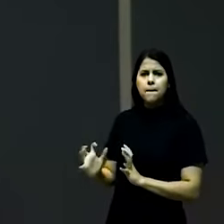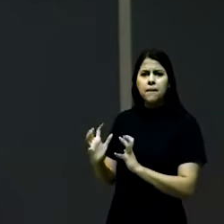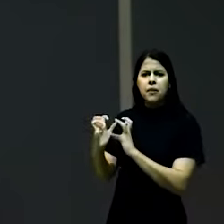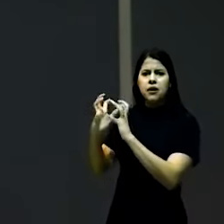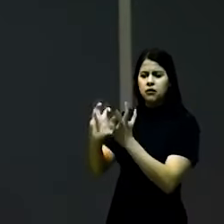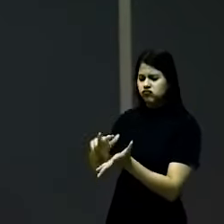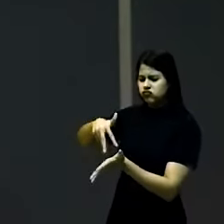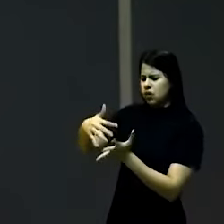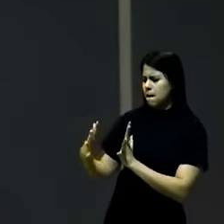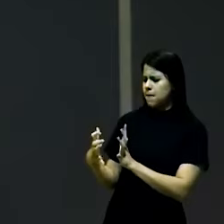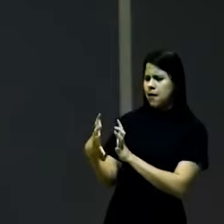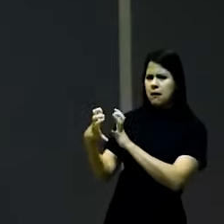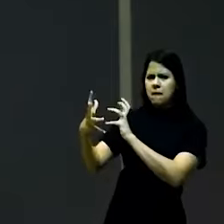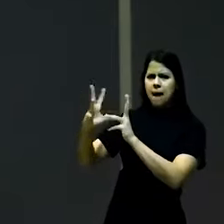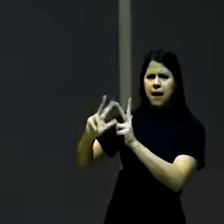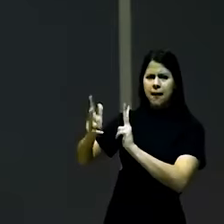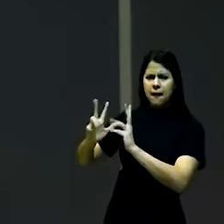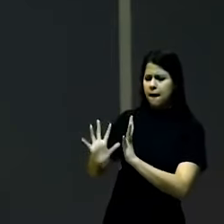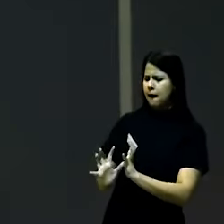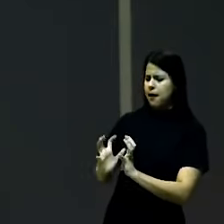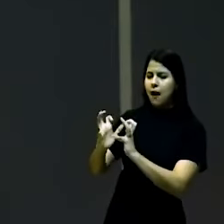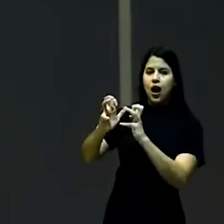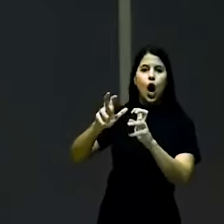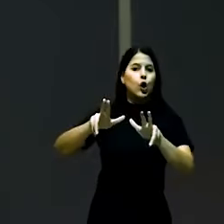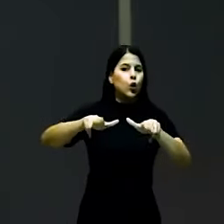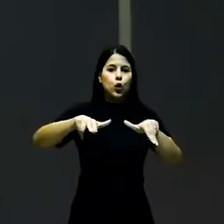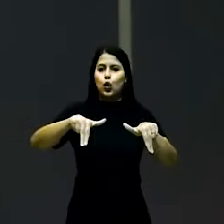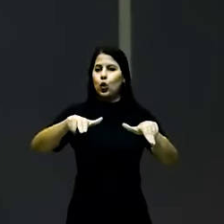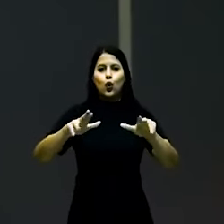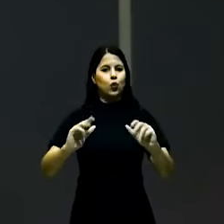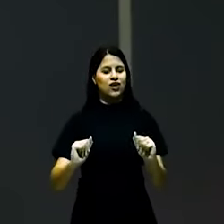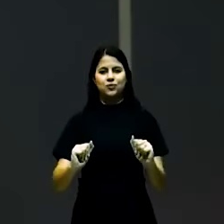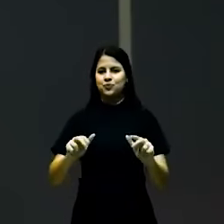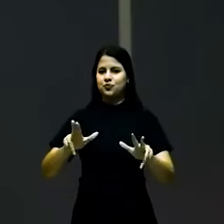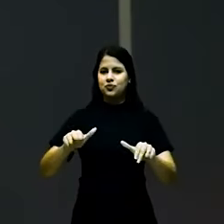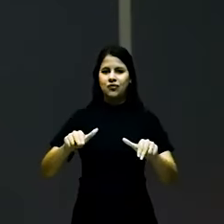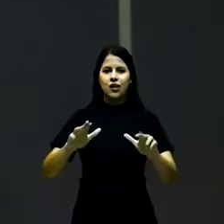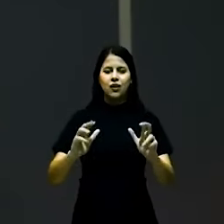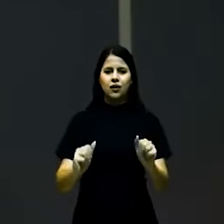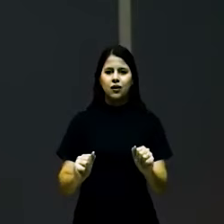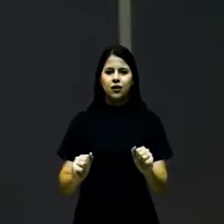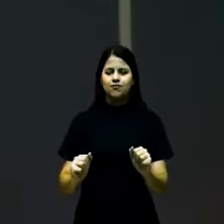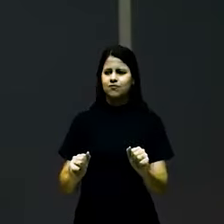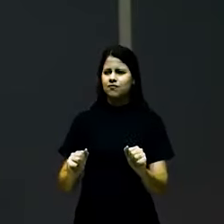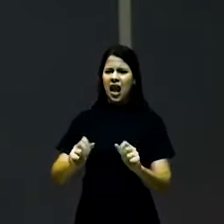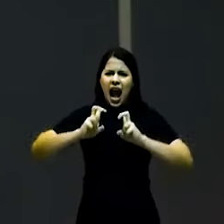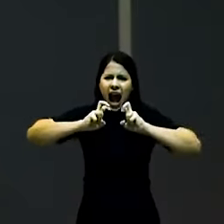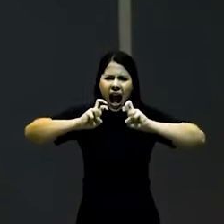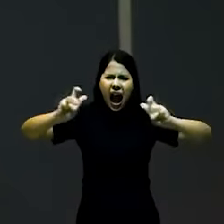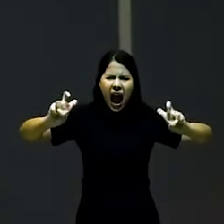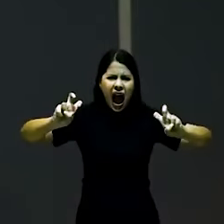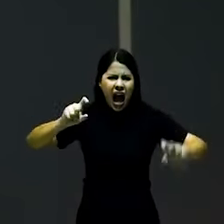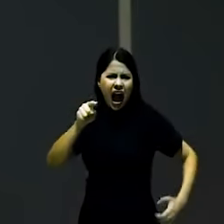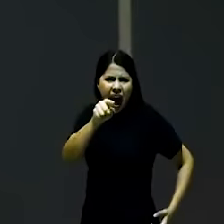com ninguém. Nunca vi meu pai discutir com ninguém. Erguer a voz com ninguém.